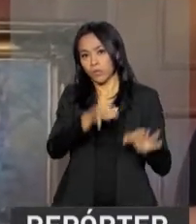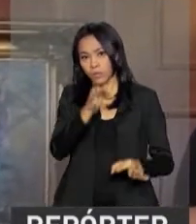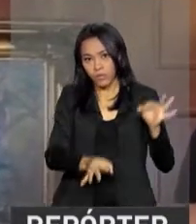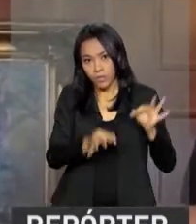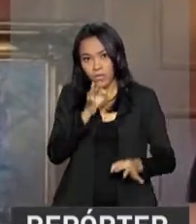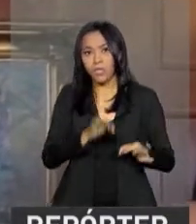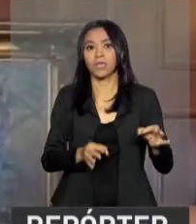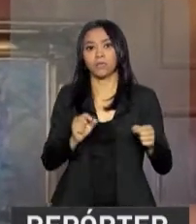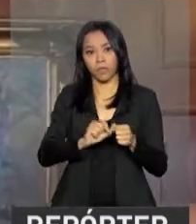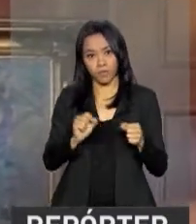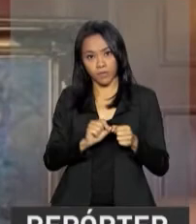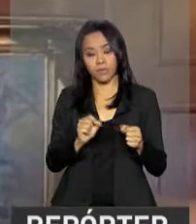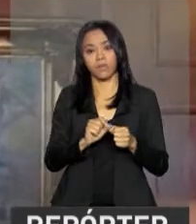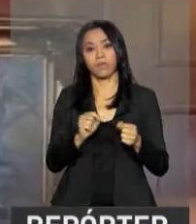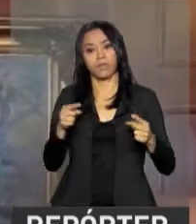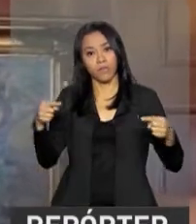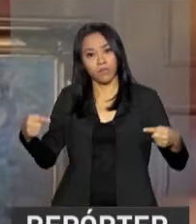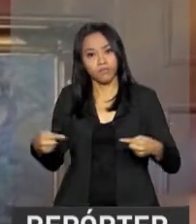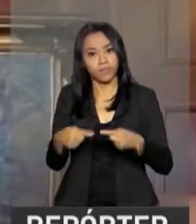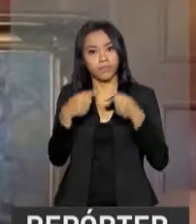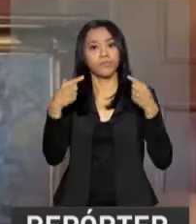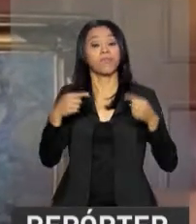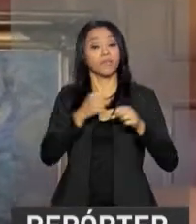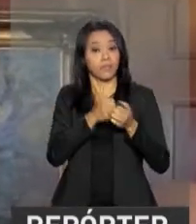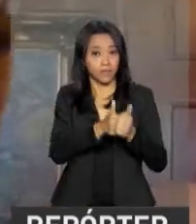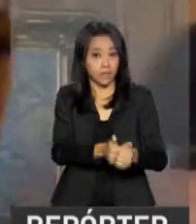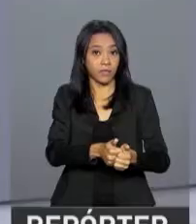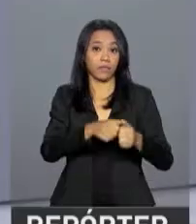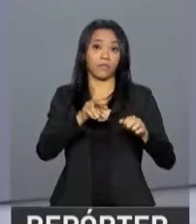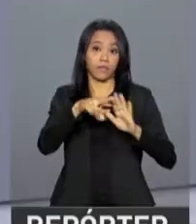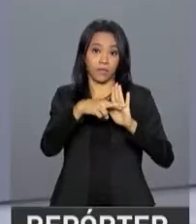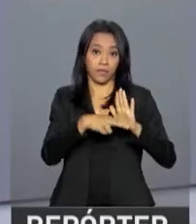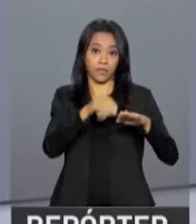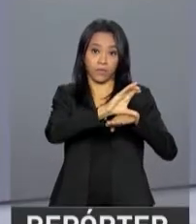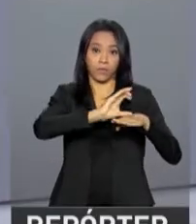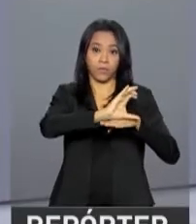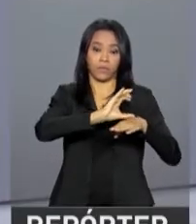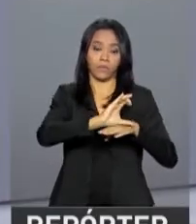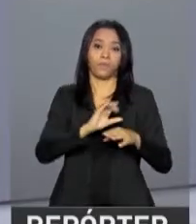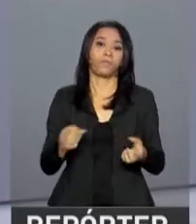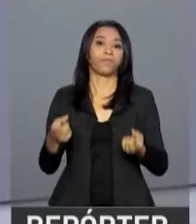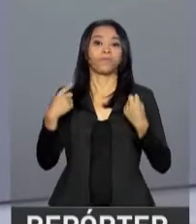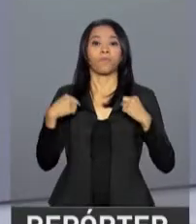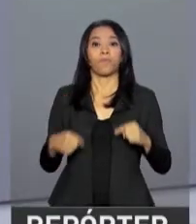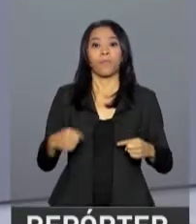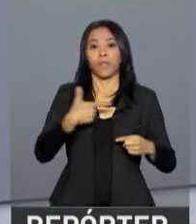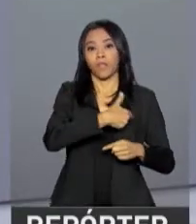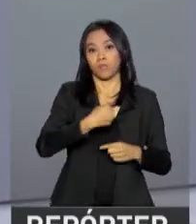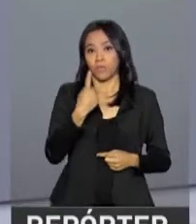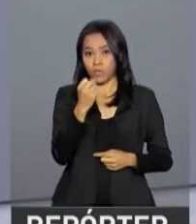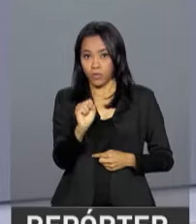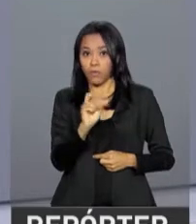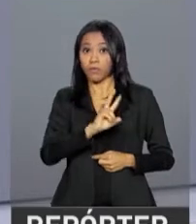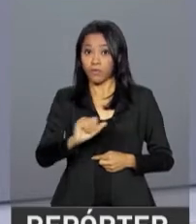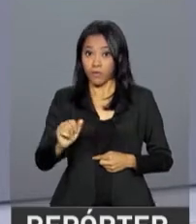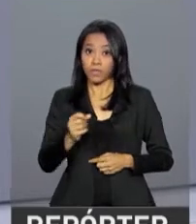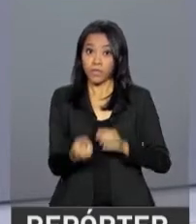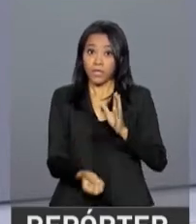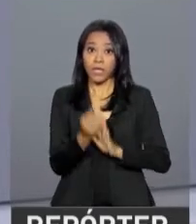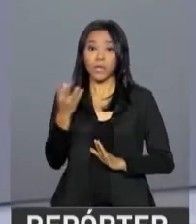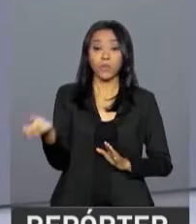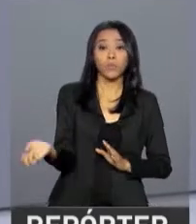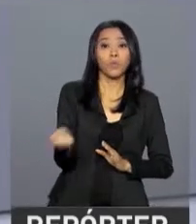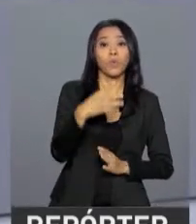execução da versão obedecer os princípios constitucionais fundamentais em 2018 será criado um novo pacto global